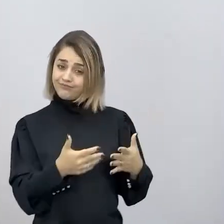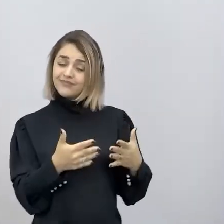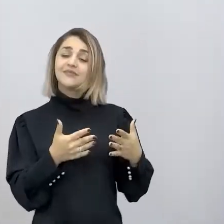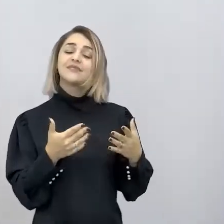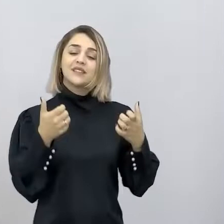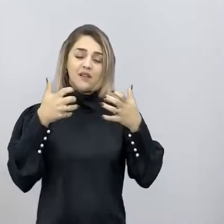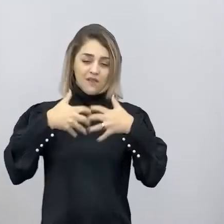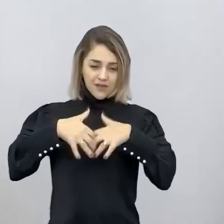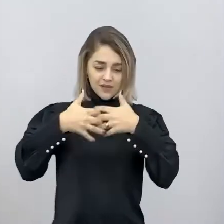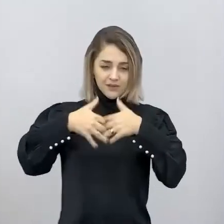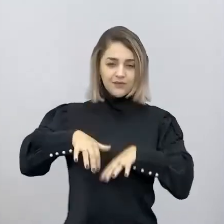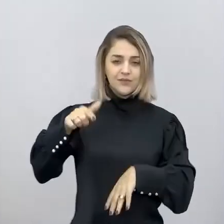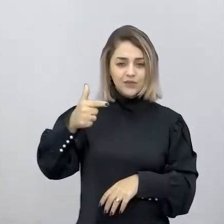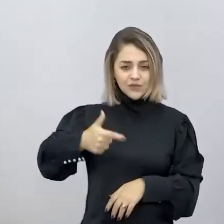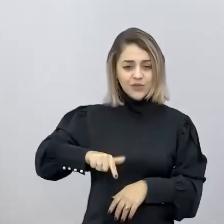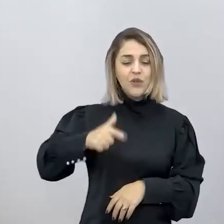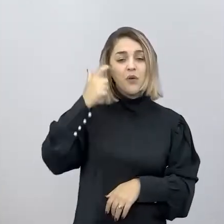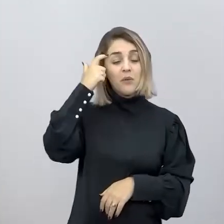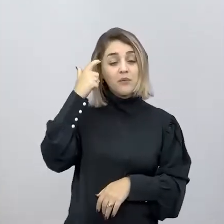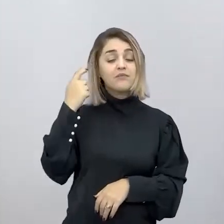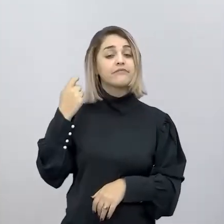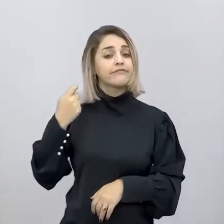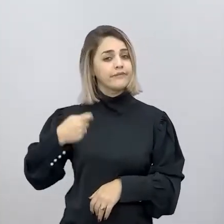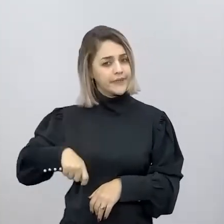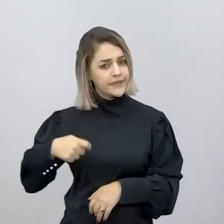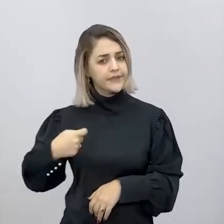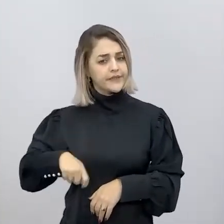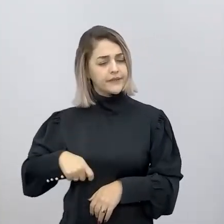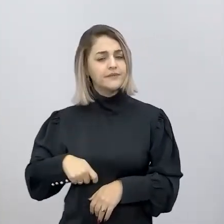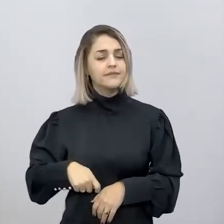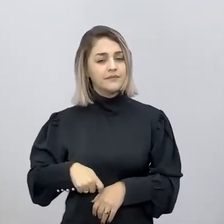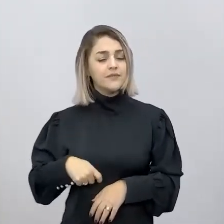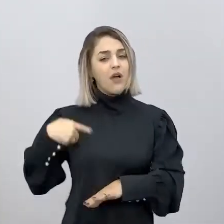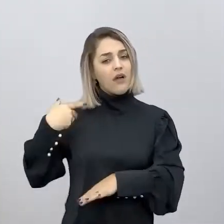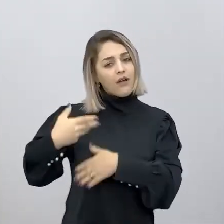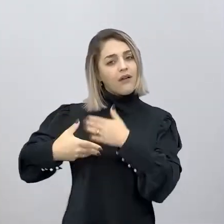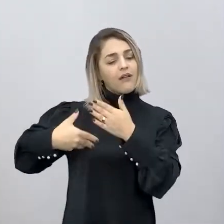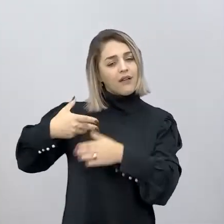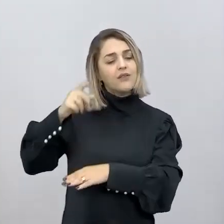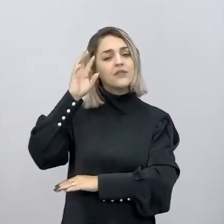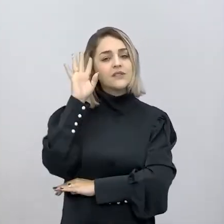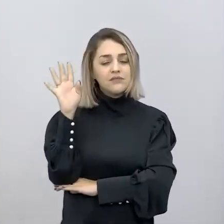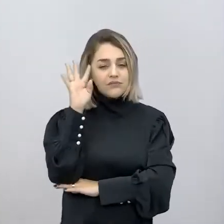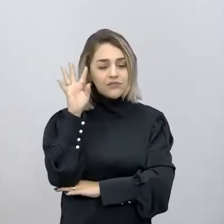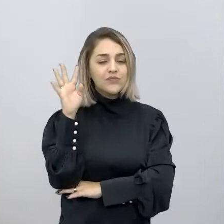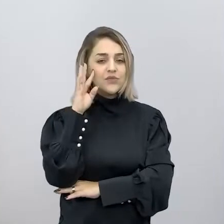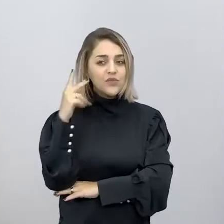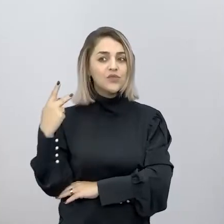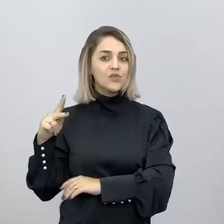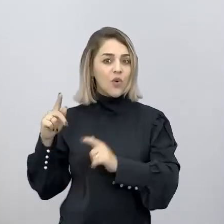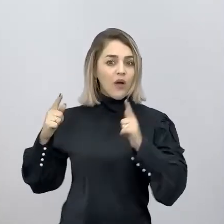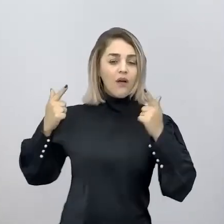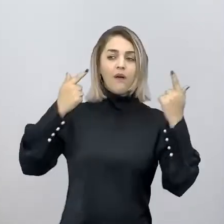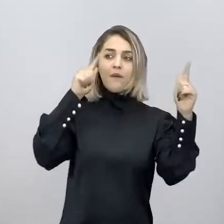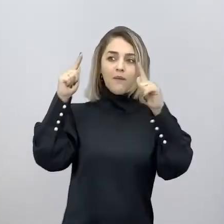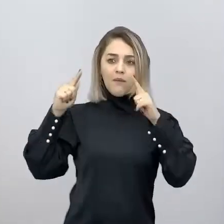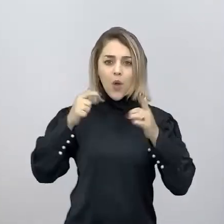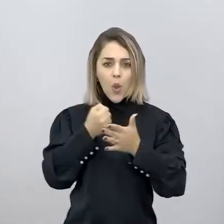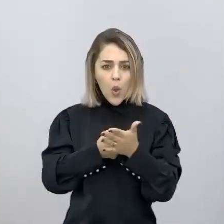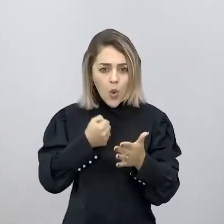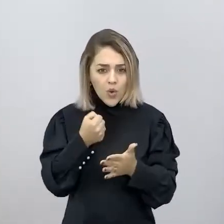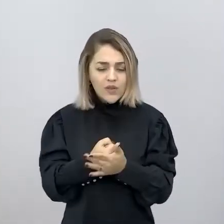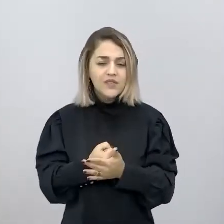algumas reflexões que devem ser feitas à medida que você vai pensando no seu manifesto, caso você não tenha feito ainda. Caso você tenha